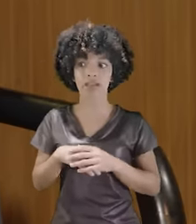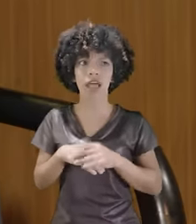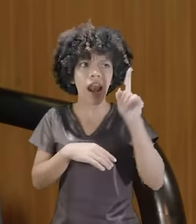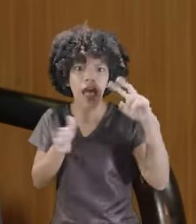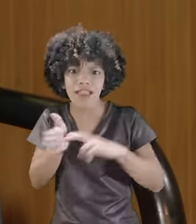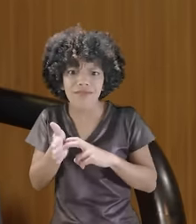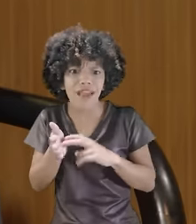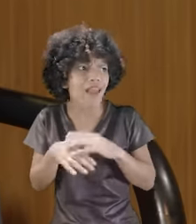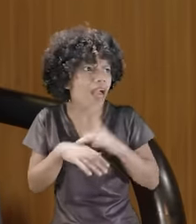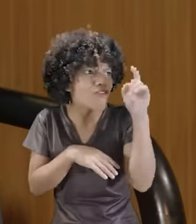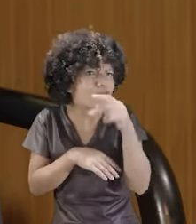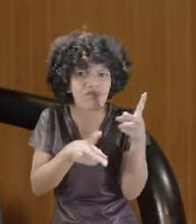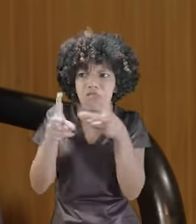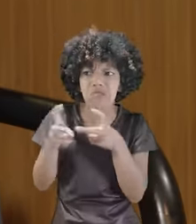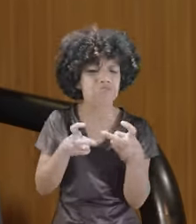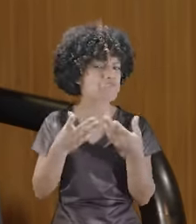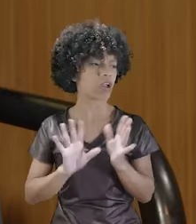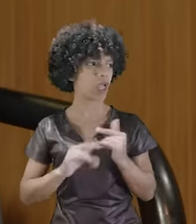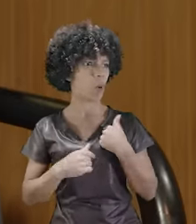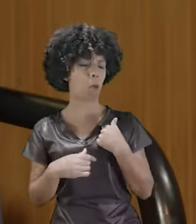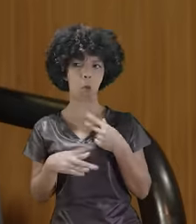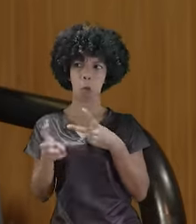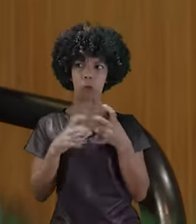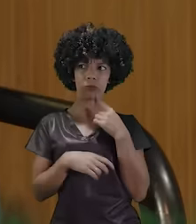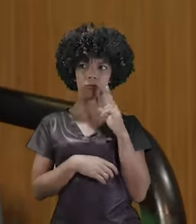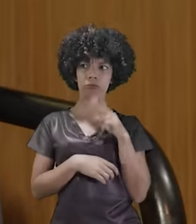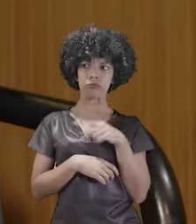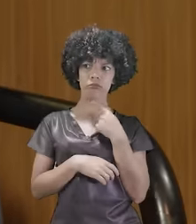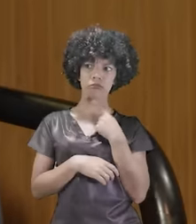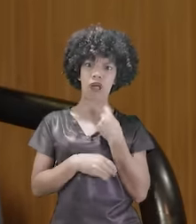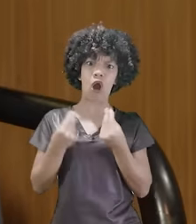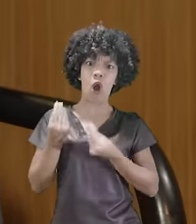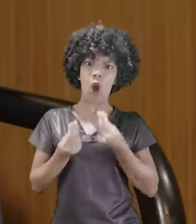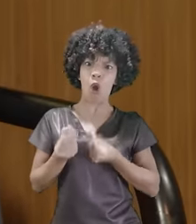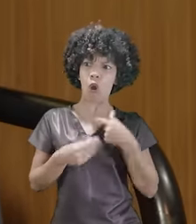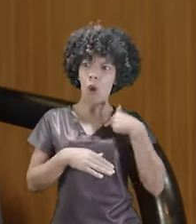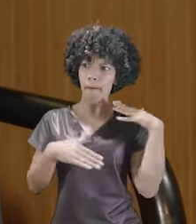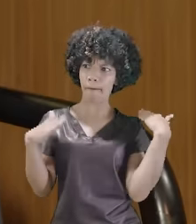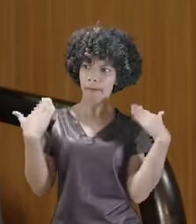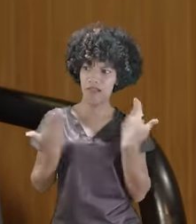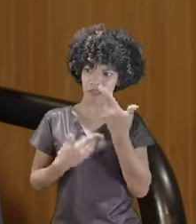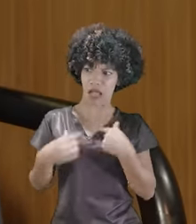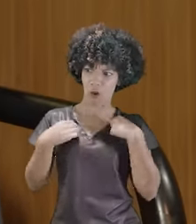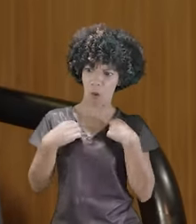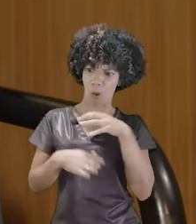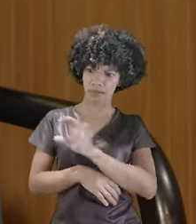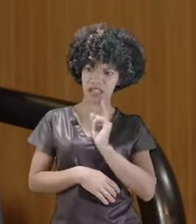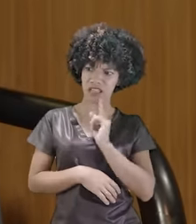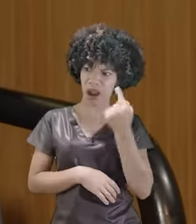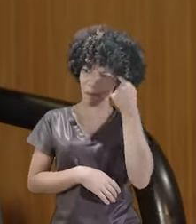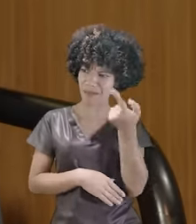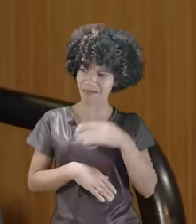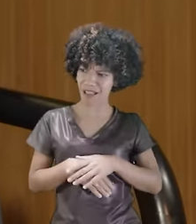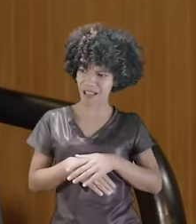como roupa curta e fui assim uma coisa que assim eu olho como ela tá saindo assim será que ela não tá pensando que ela tá